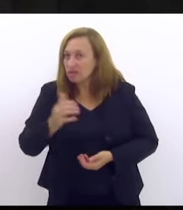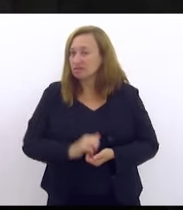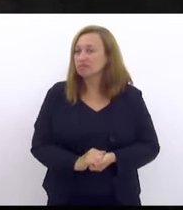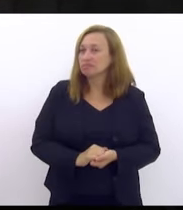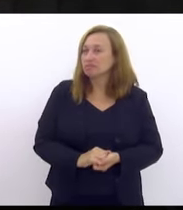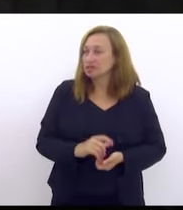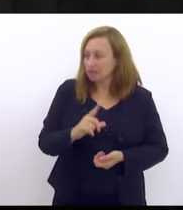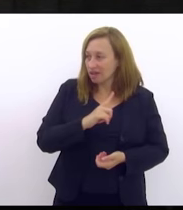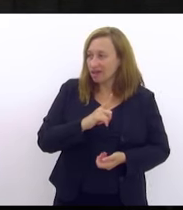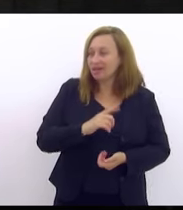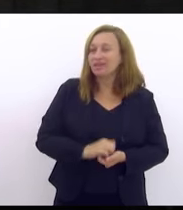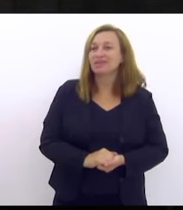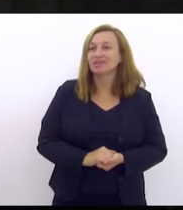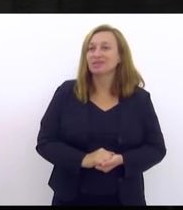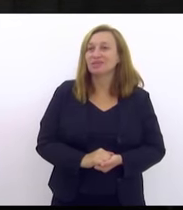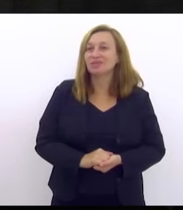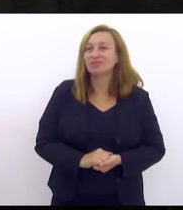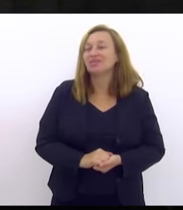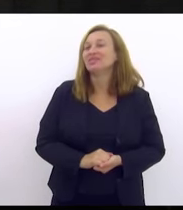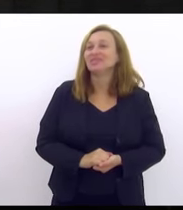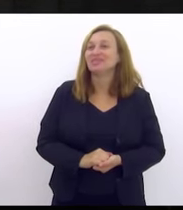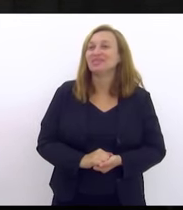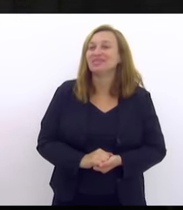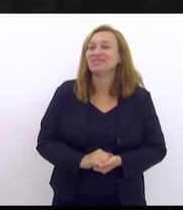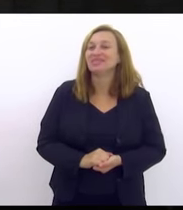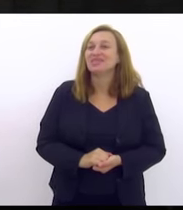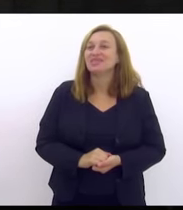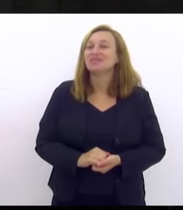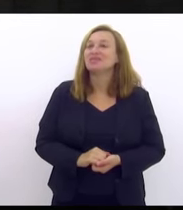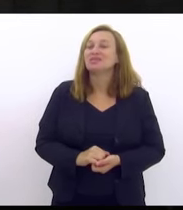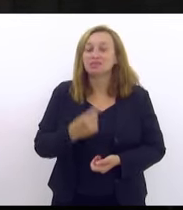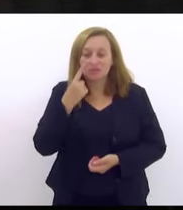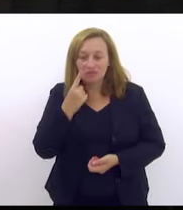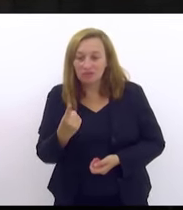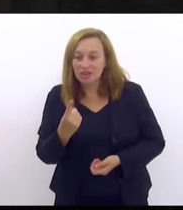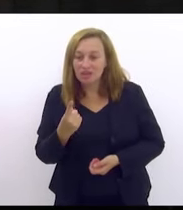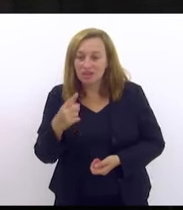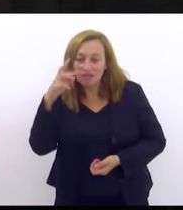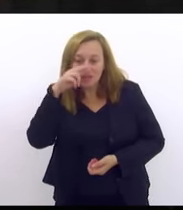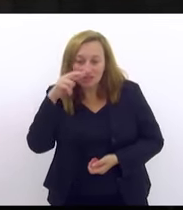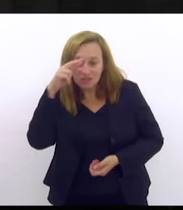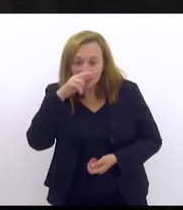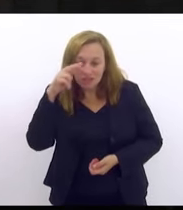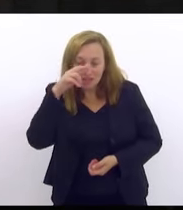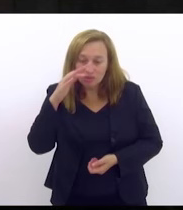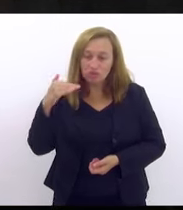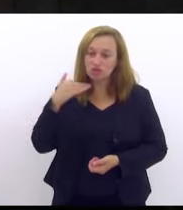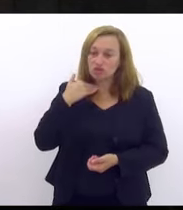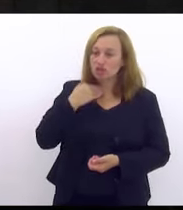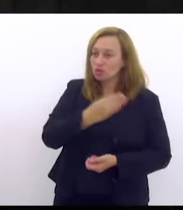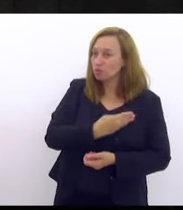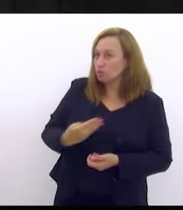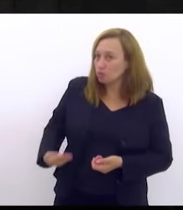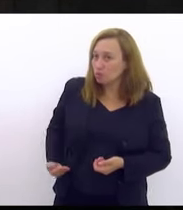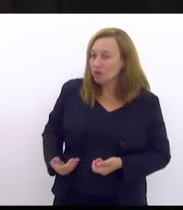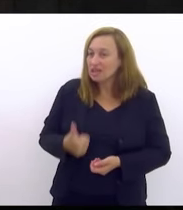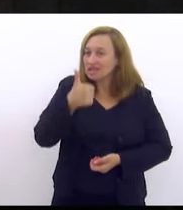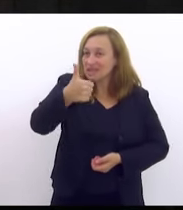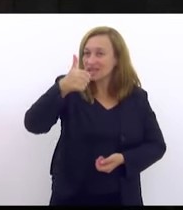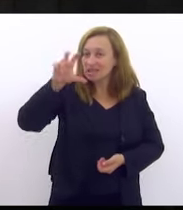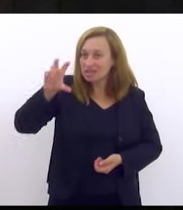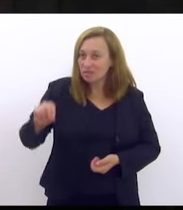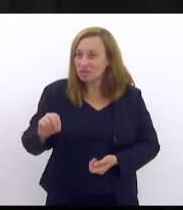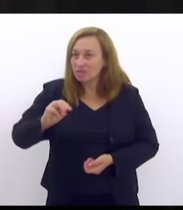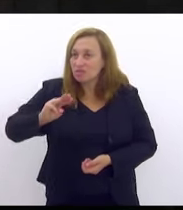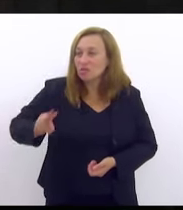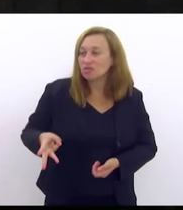Quando a gente conquista aqui uma taxa de fiscalização para botar nos cofres públicos, 150 milhões